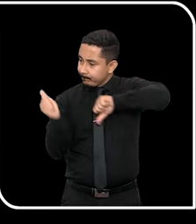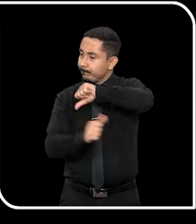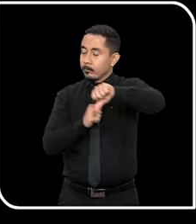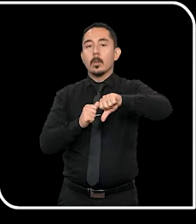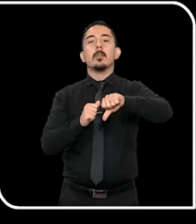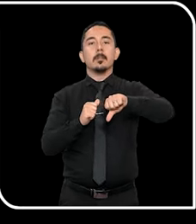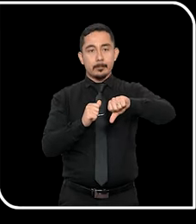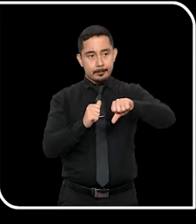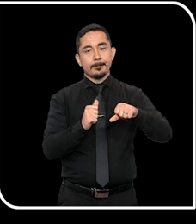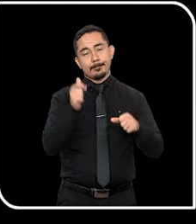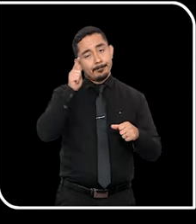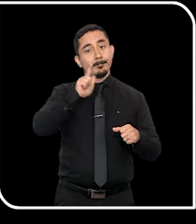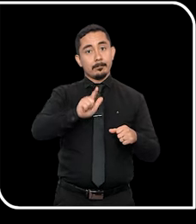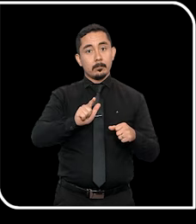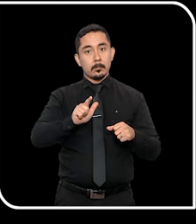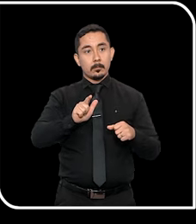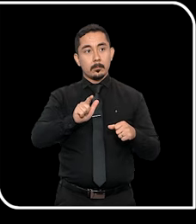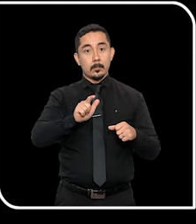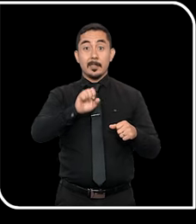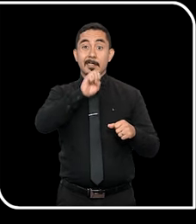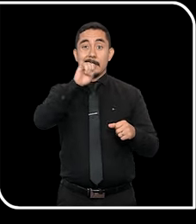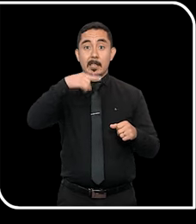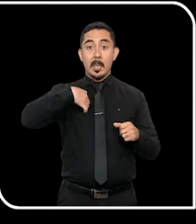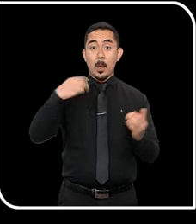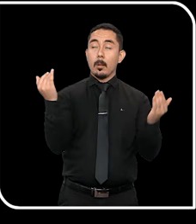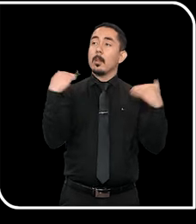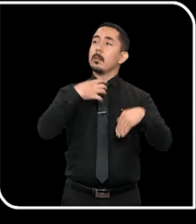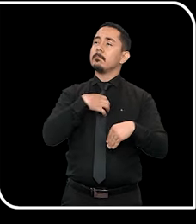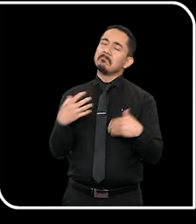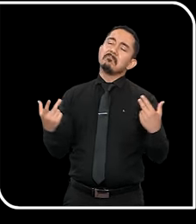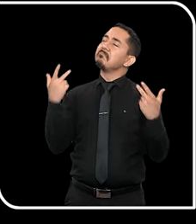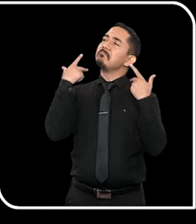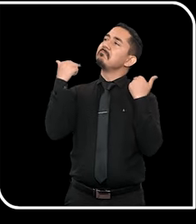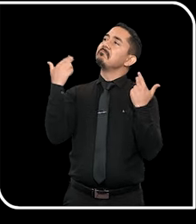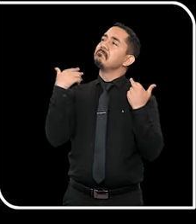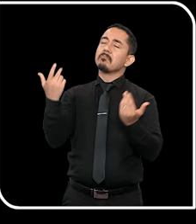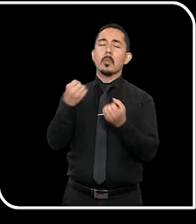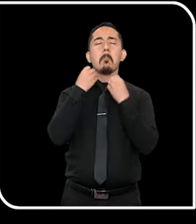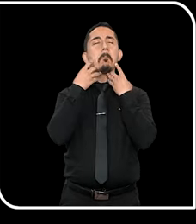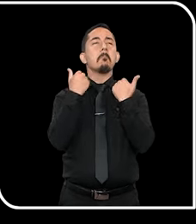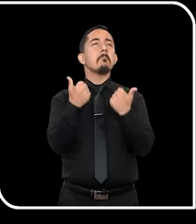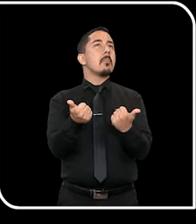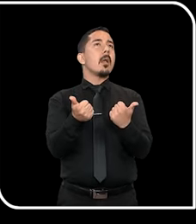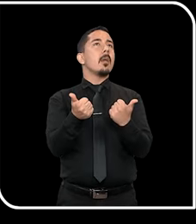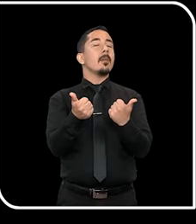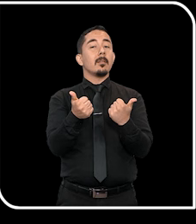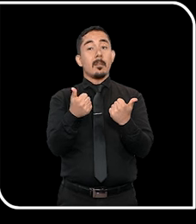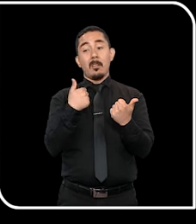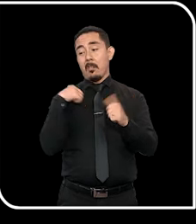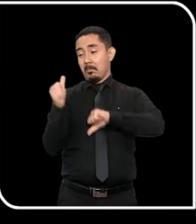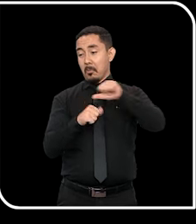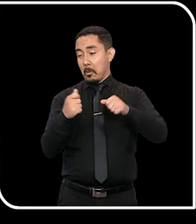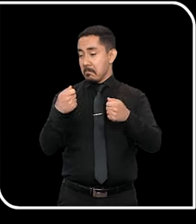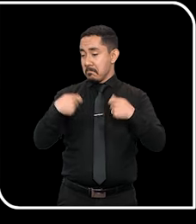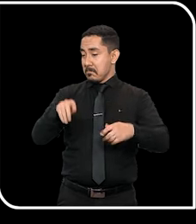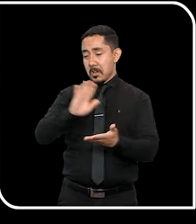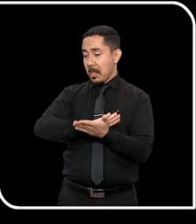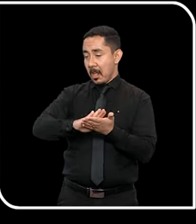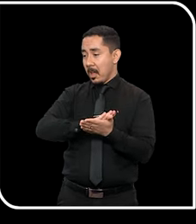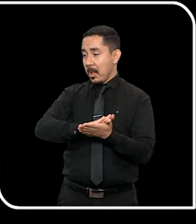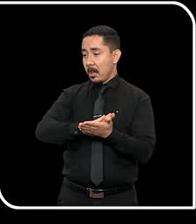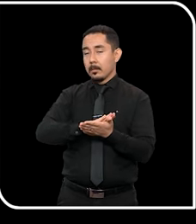incômodos se eu acho que tá tudo bem que eu não tenho nada a ver com isso e que eu não tenho nada para mudar em mim nada